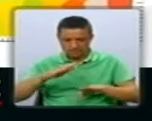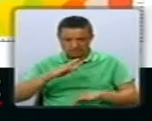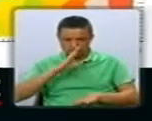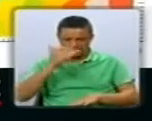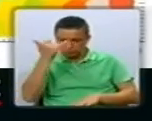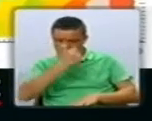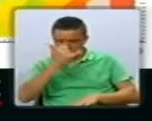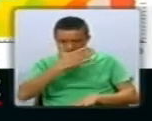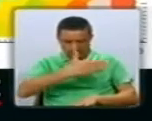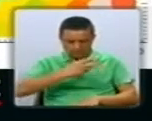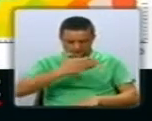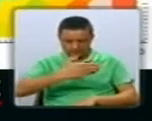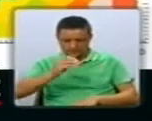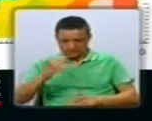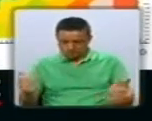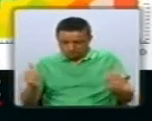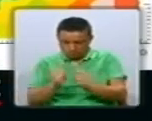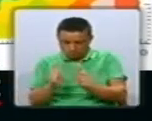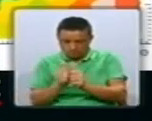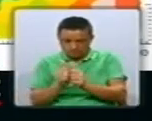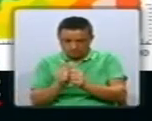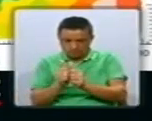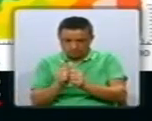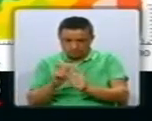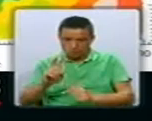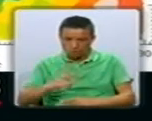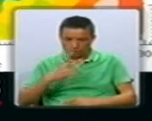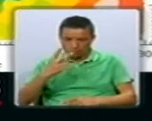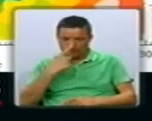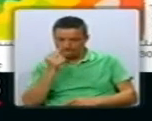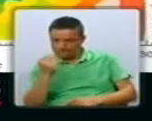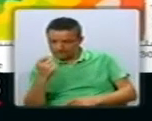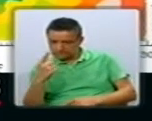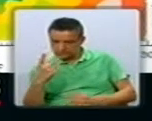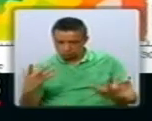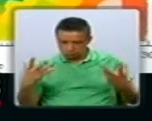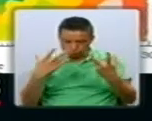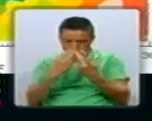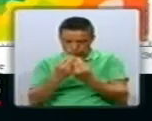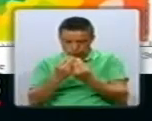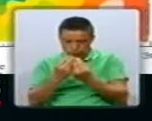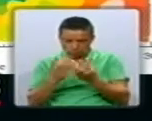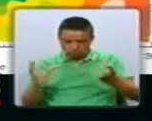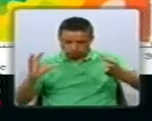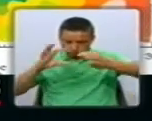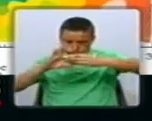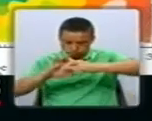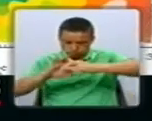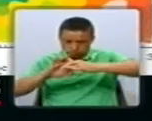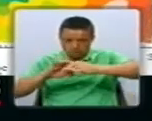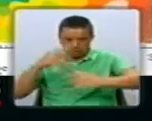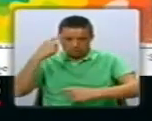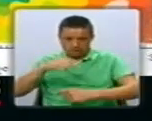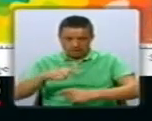o que nós encontramos nas galáxias próximas de nós é quando duas galáxias parecidas com a nossa se juntam, o resultado é muito provavelmente